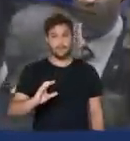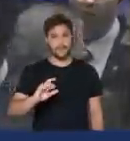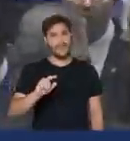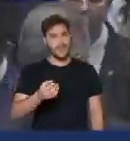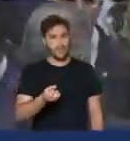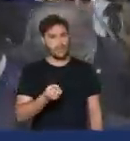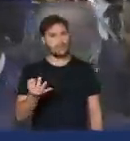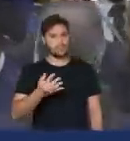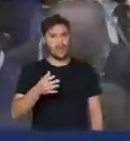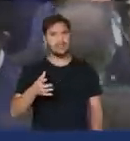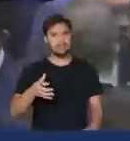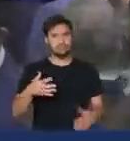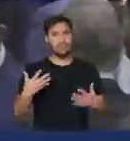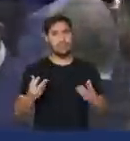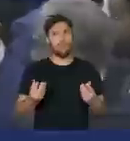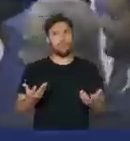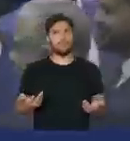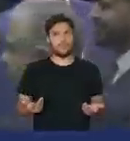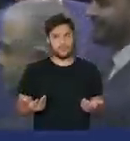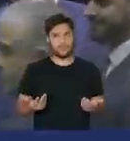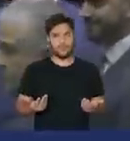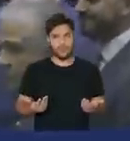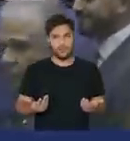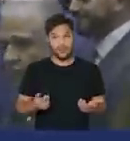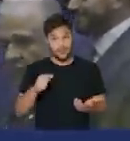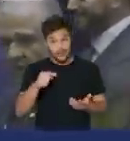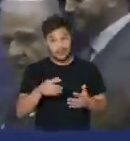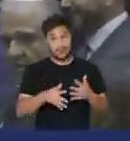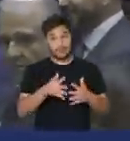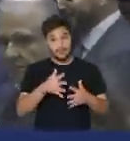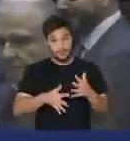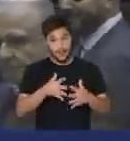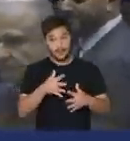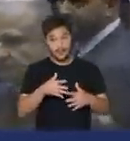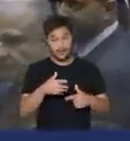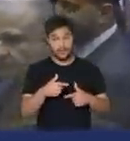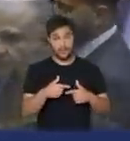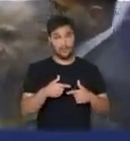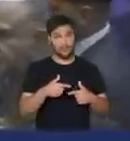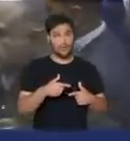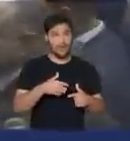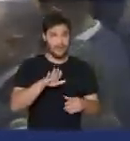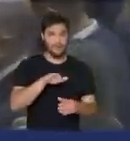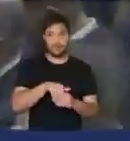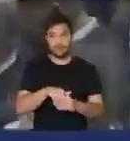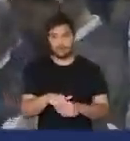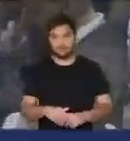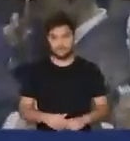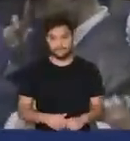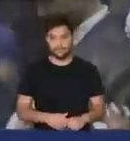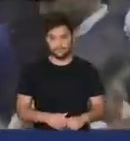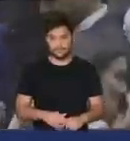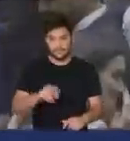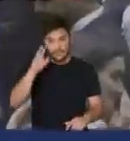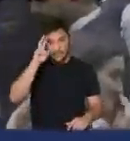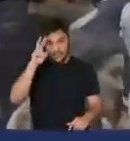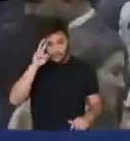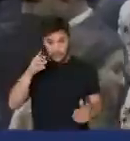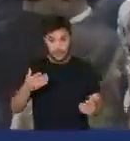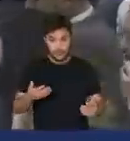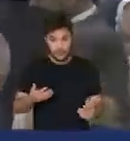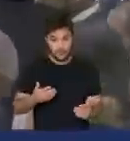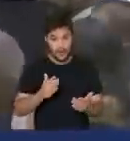esse é um número muito alto. Isso interfere no resultado de uma votação. Lembrando que